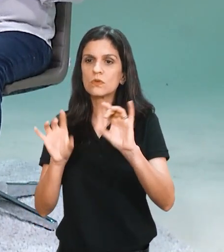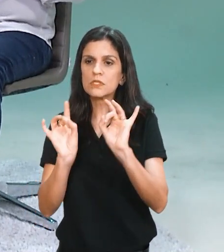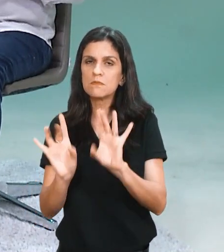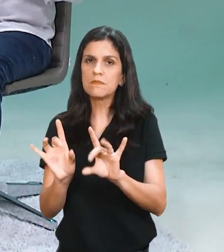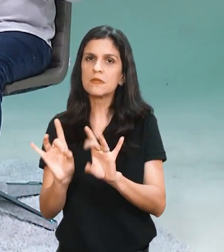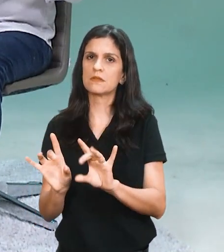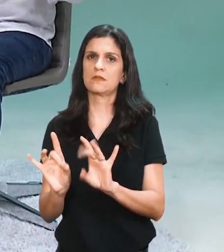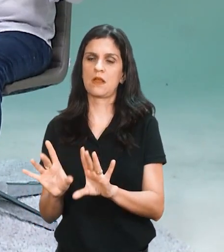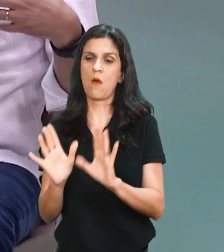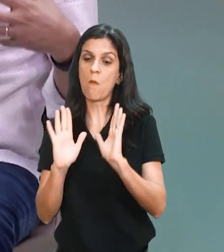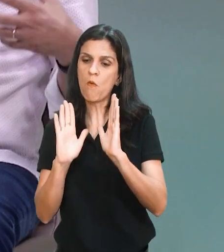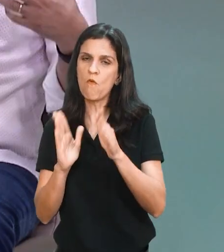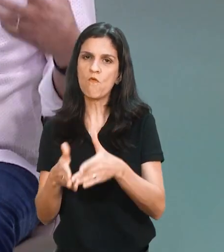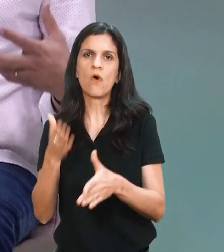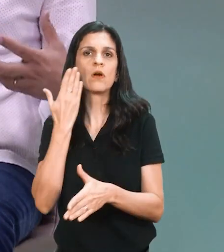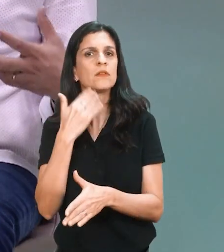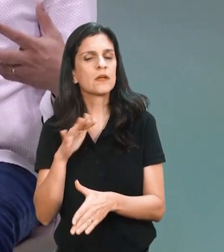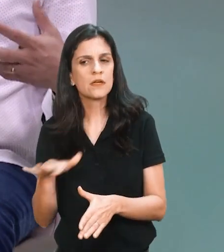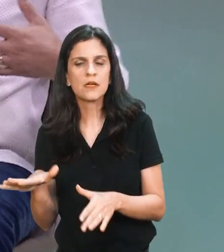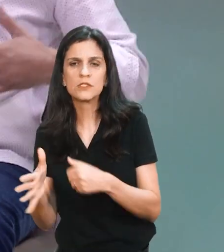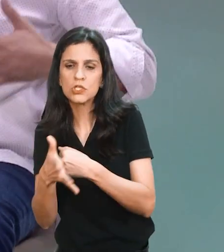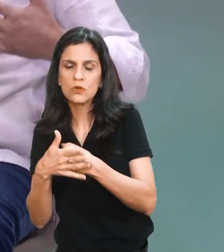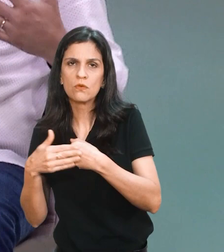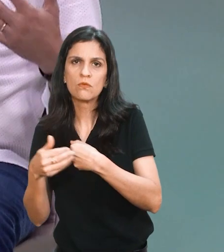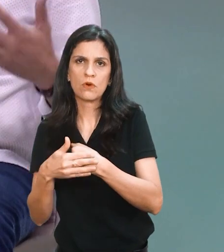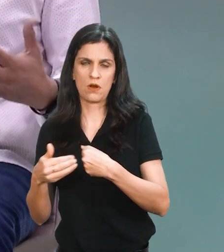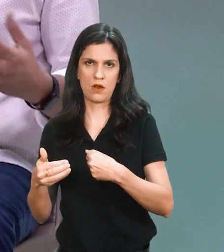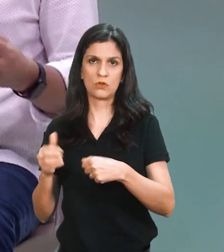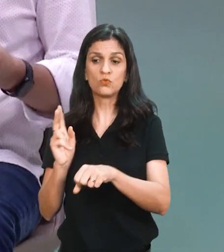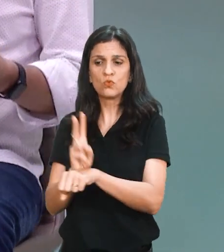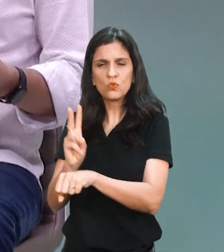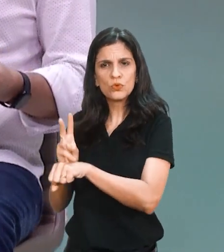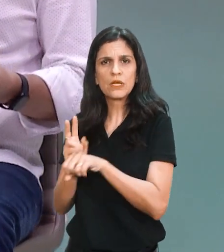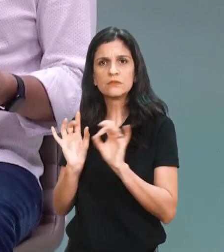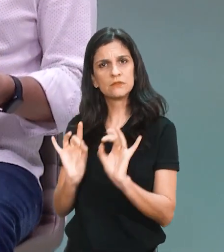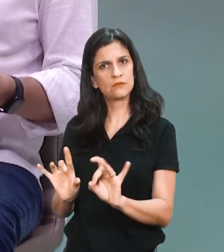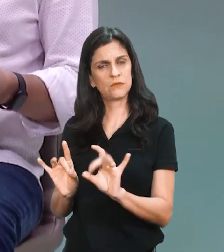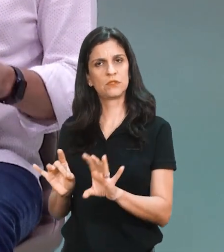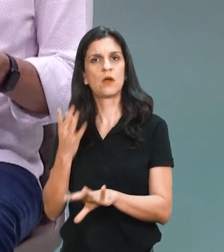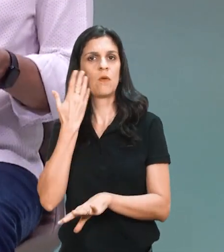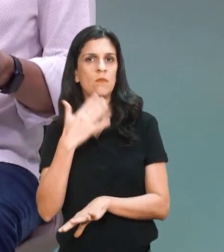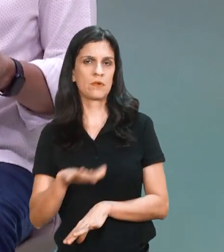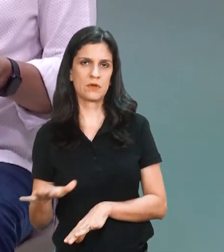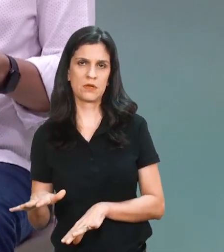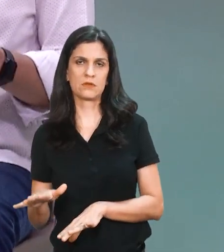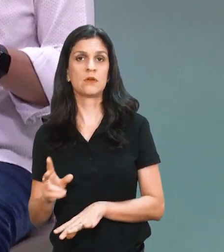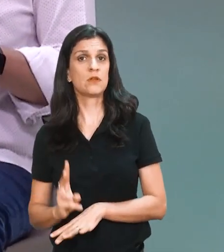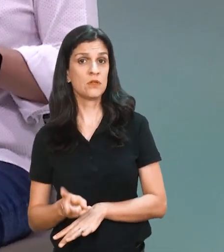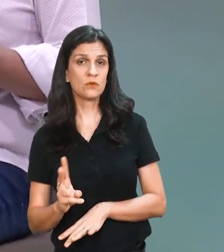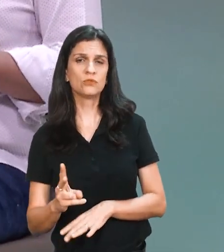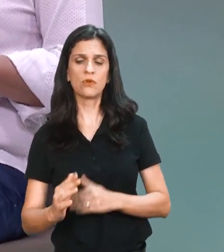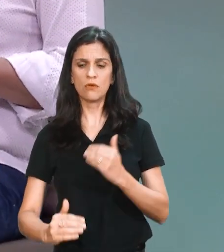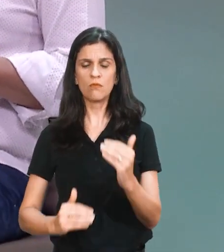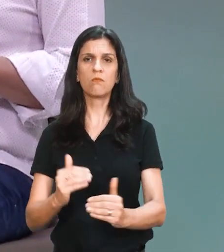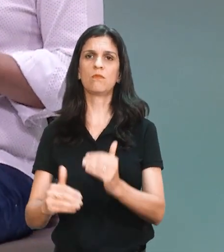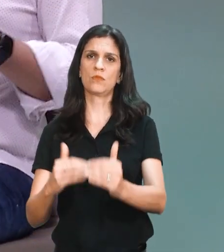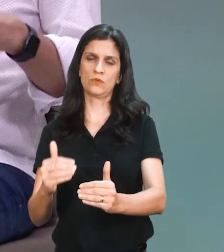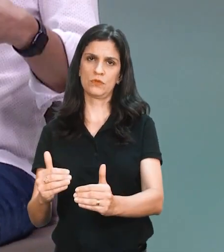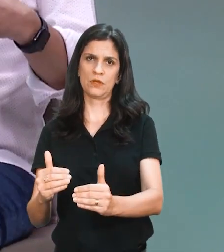especializada, porque a criança ela precisa de um ambiente acolhedor para que ela possa se abrir e a gente possa realmente dar continuidade a esse